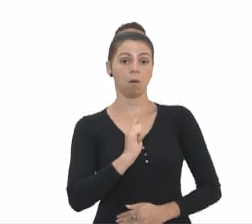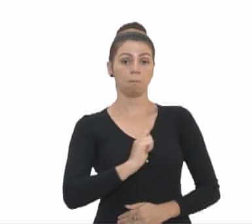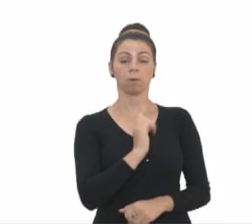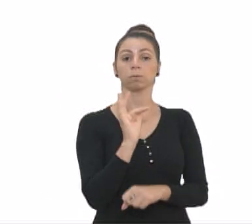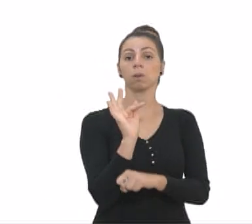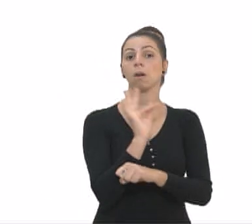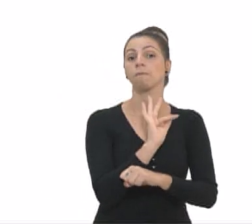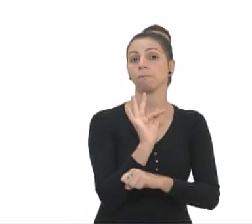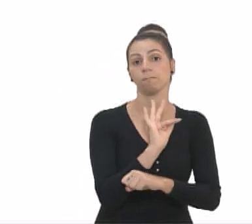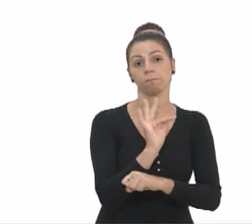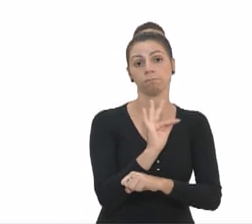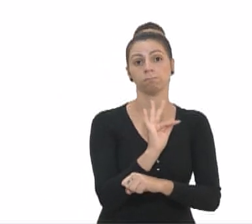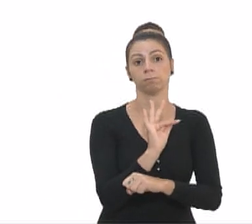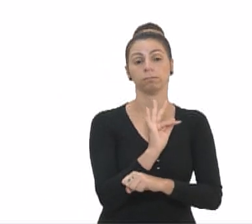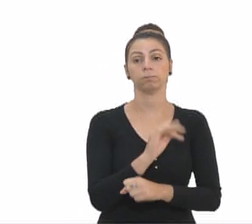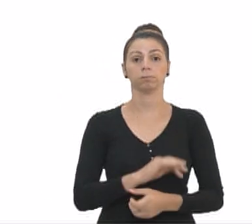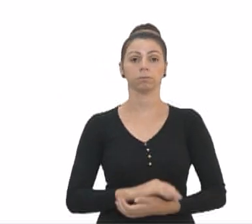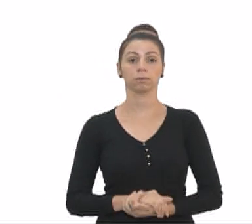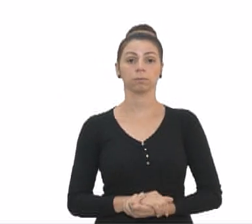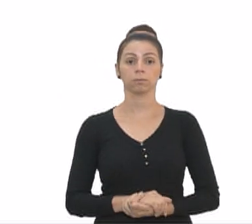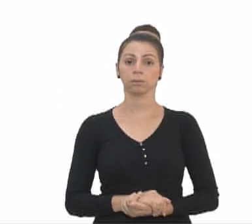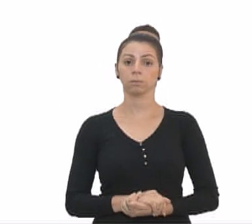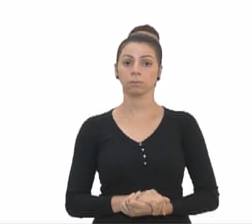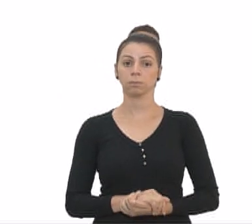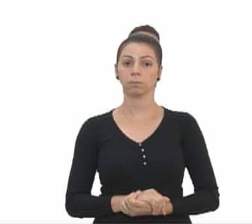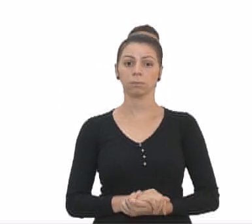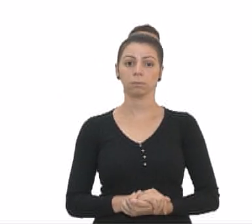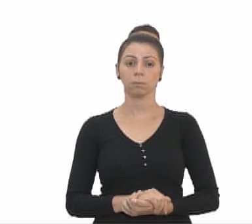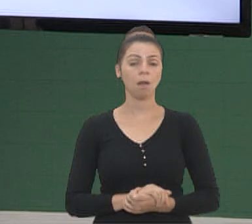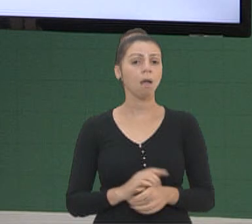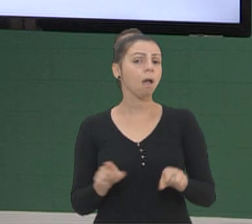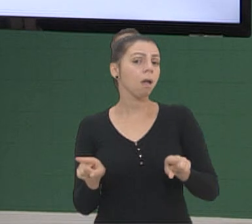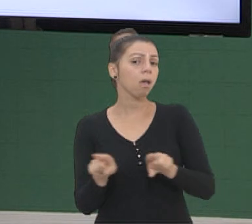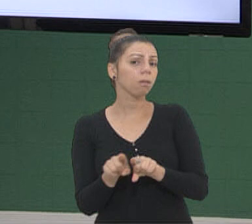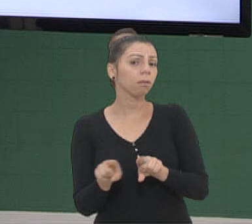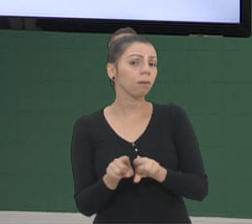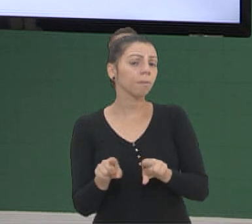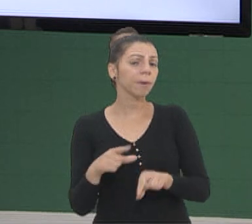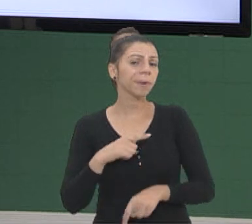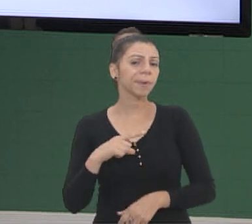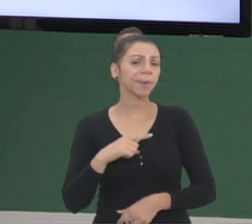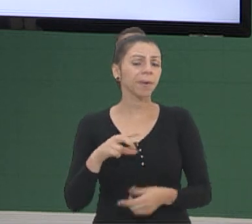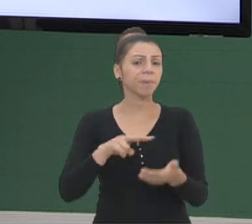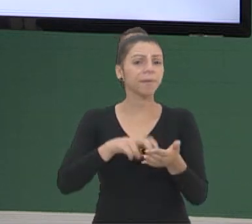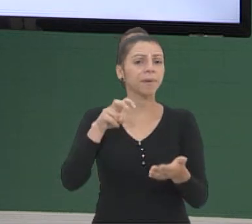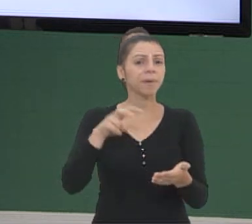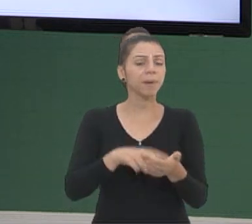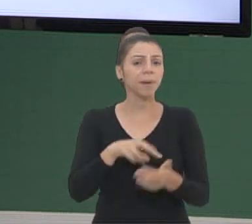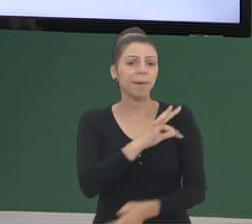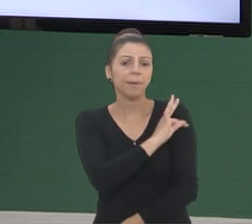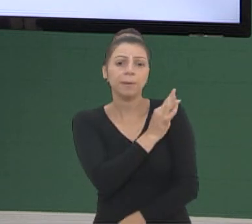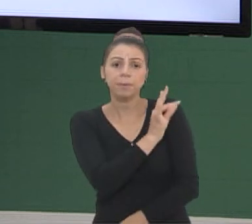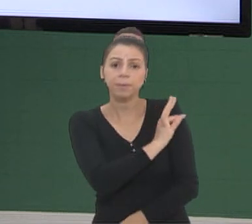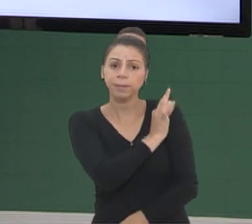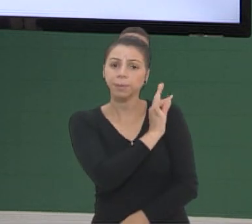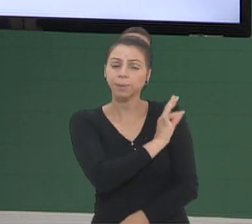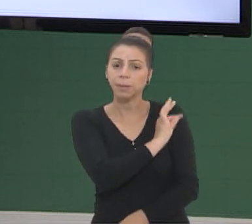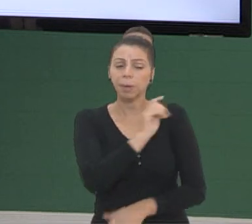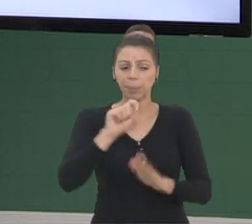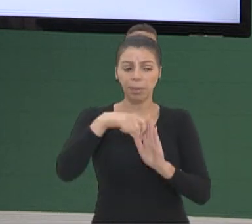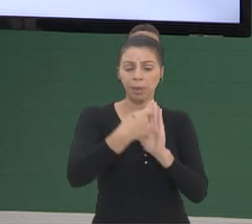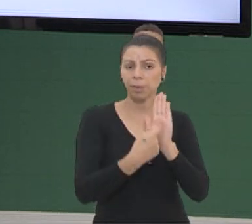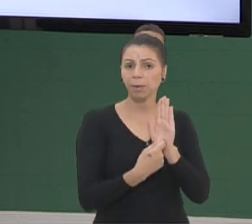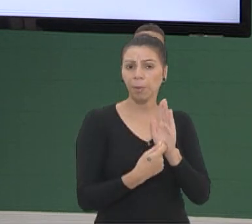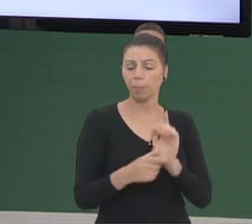Nesse sentido aí, um cuidado com a formalidade. E a gente tem um vocabulário técnico, que vai acompanhar esses textos. Então,